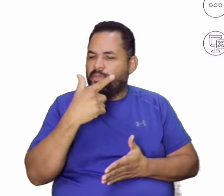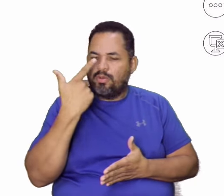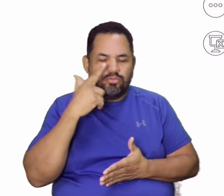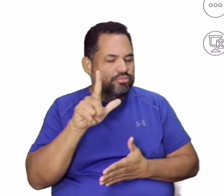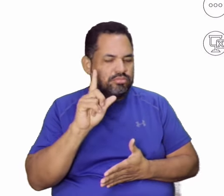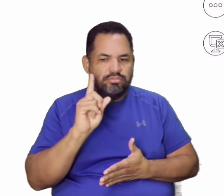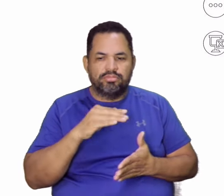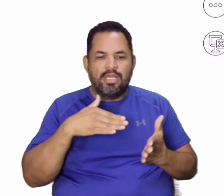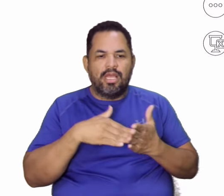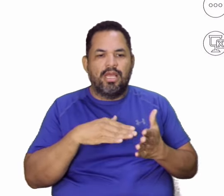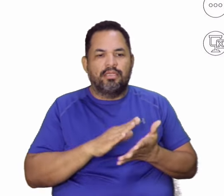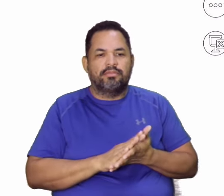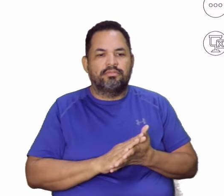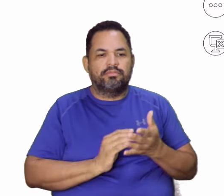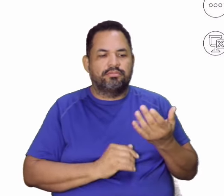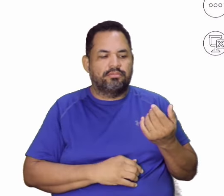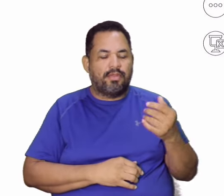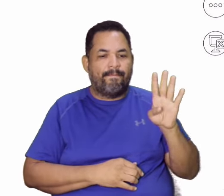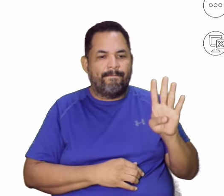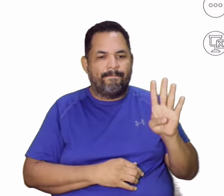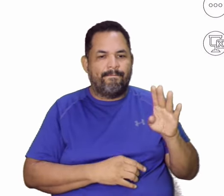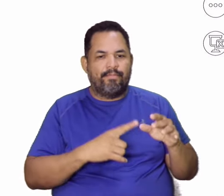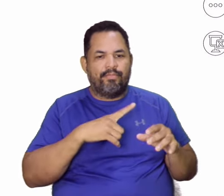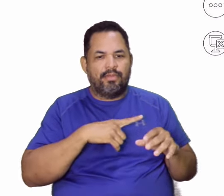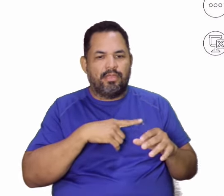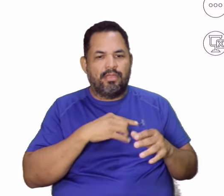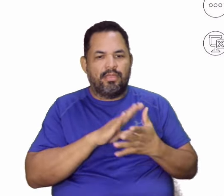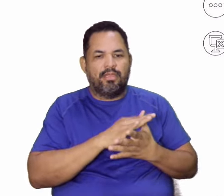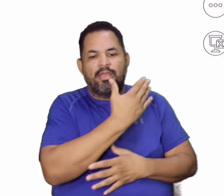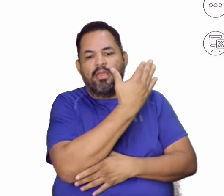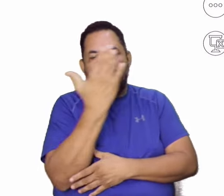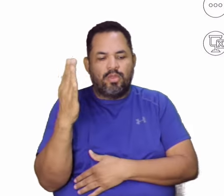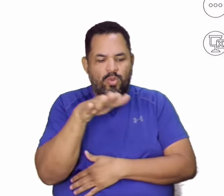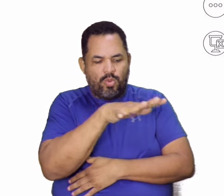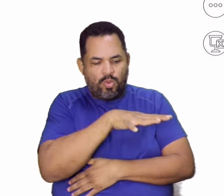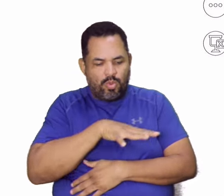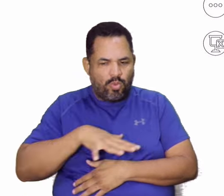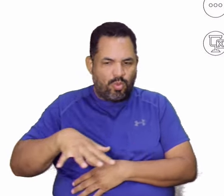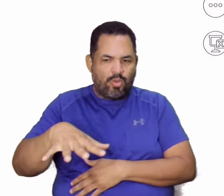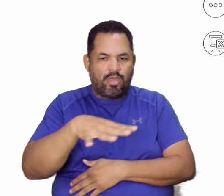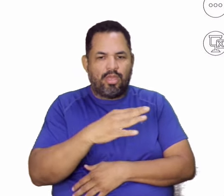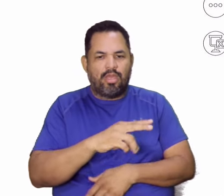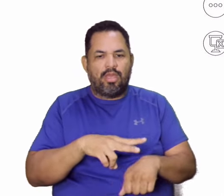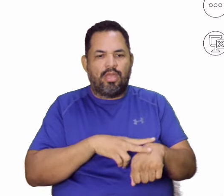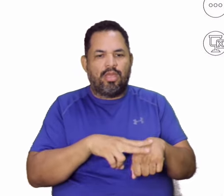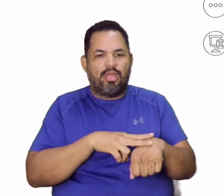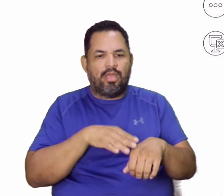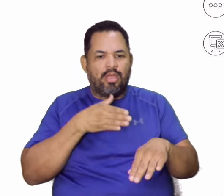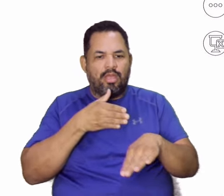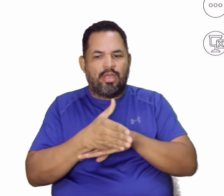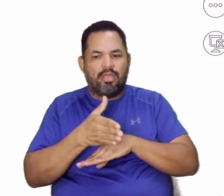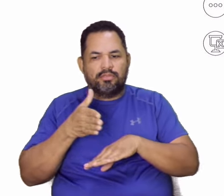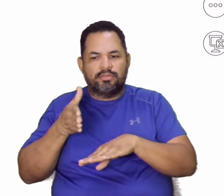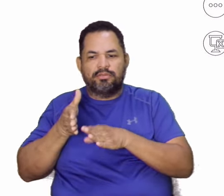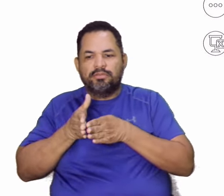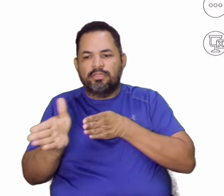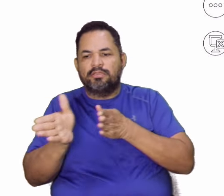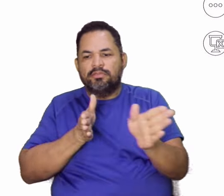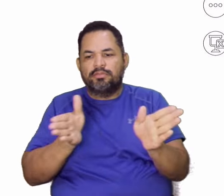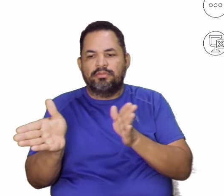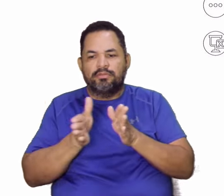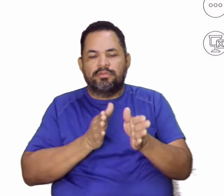impermeabilizadas letra b a presença de parques e áreas verdes acessíveis à